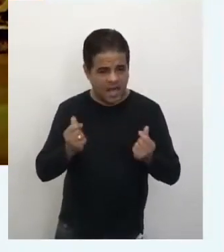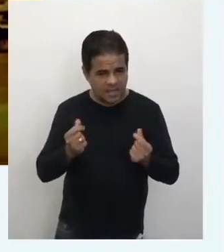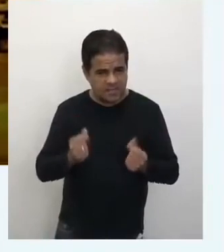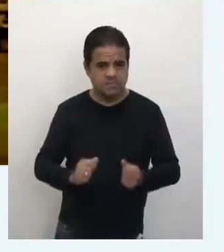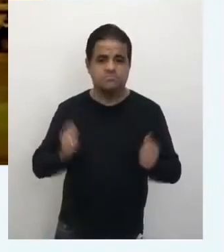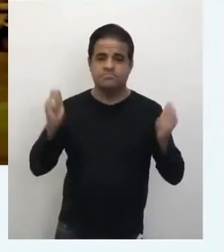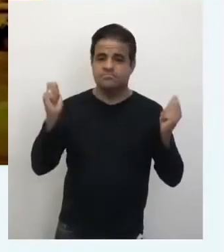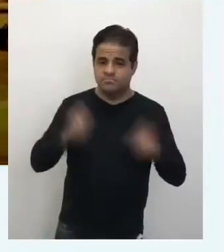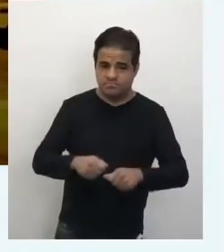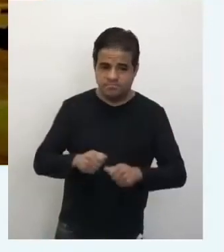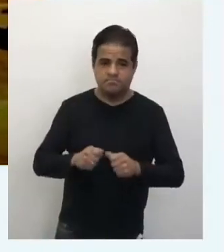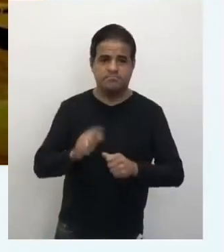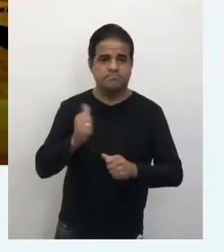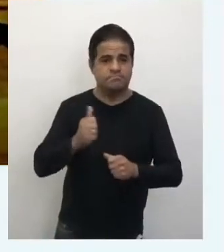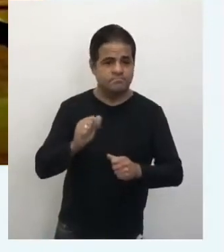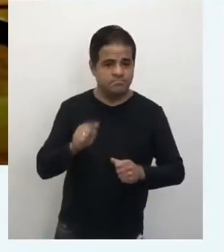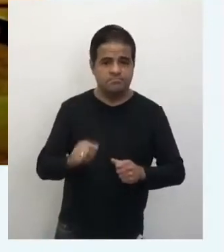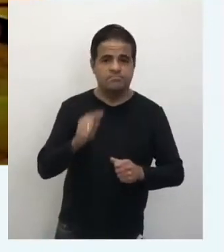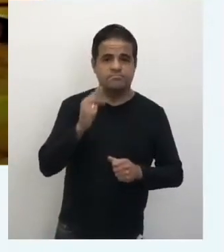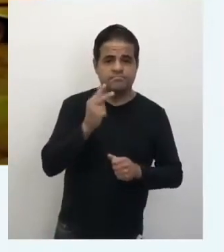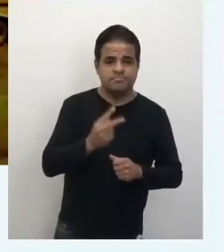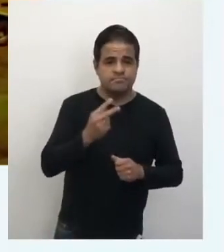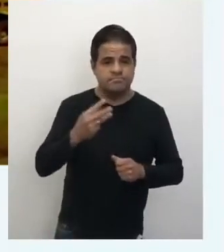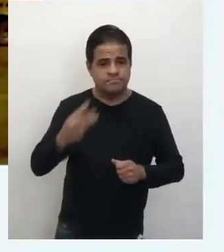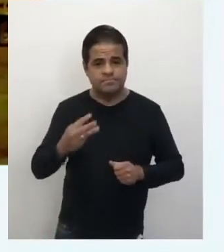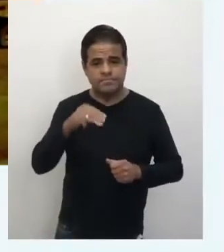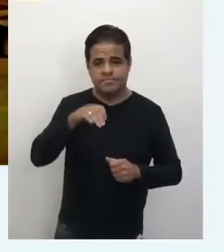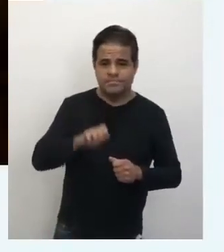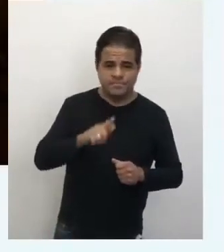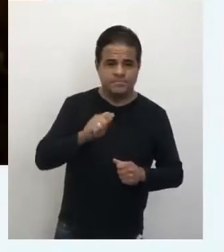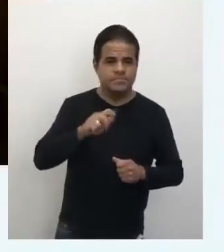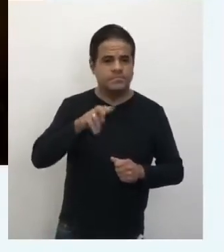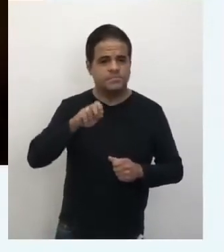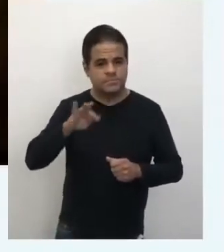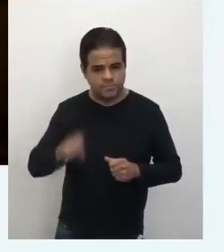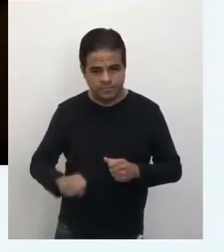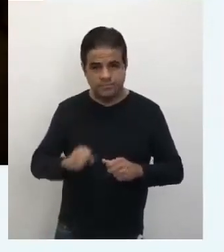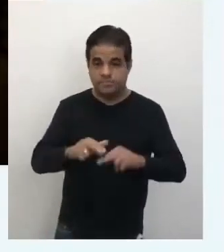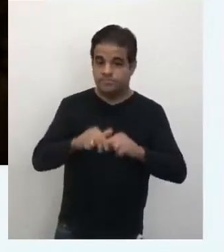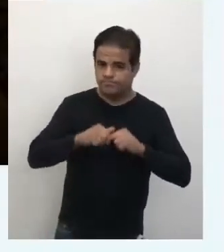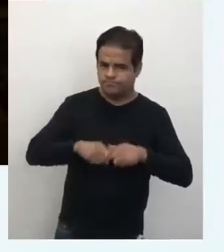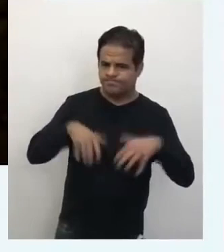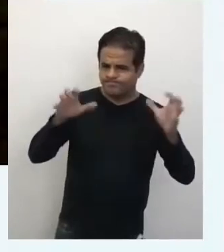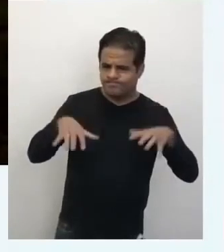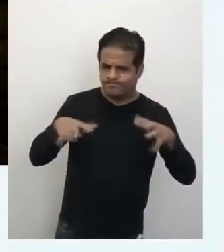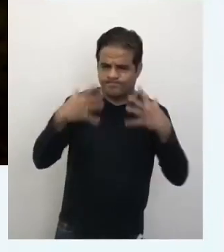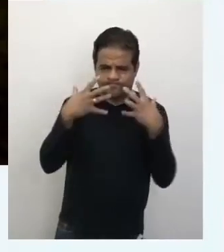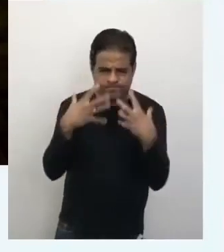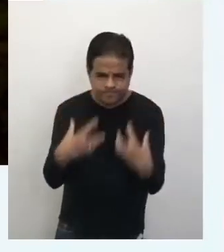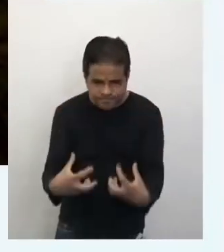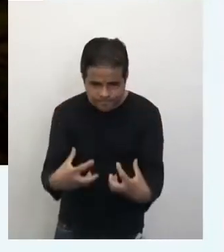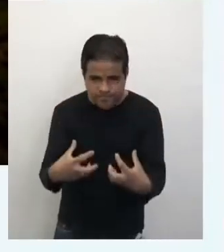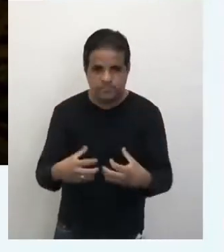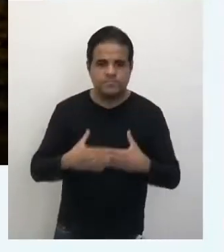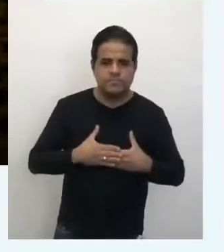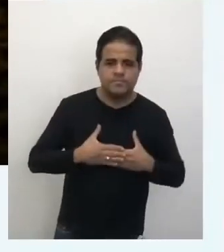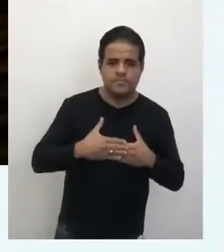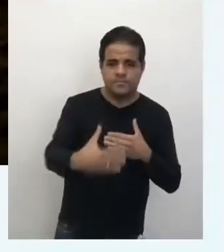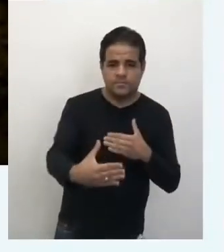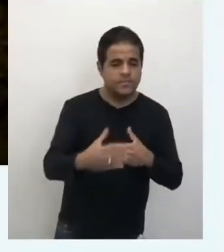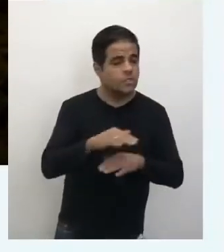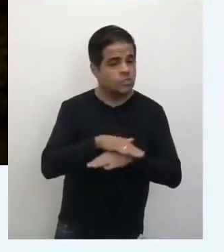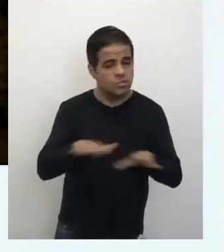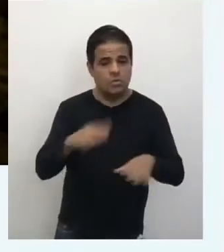capacidade instalada de 11.233 megawatts. Mas por conta do regime de chuvas e seca, a média ao longo do ano